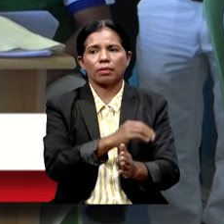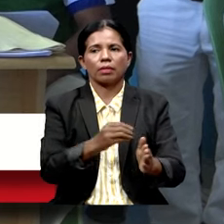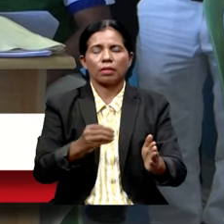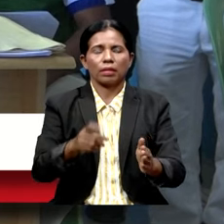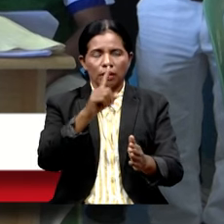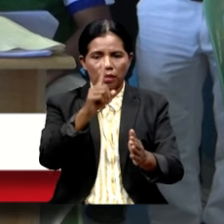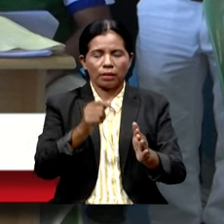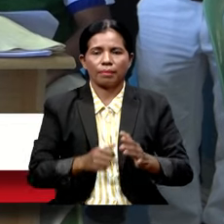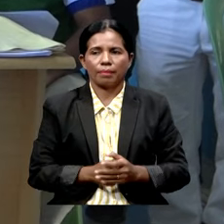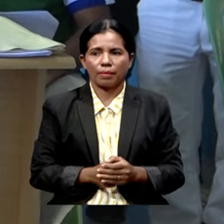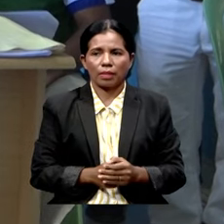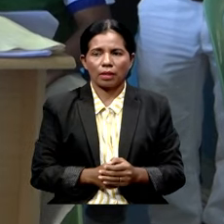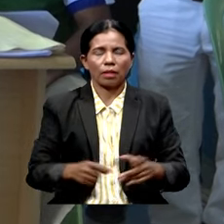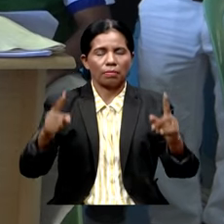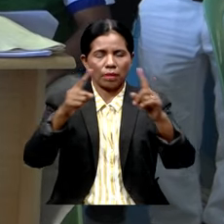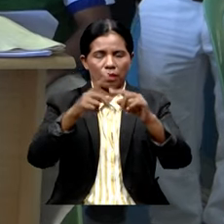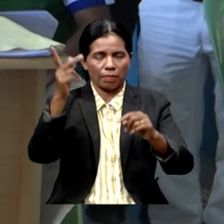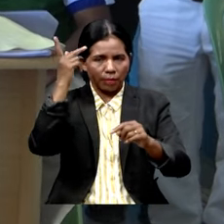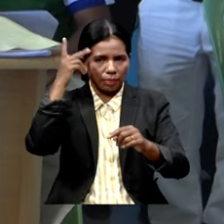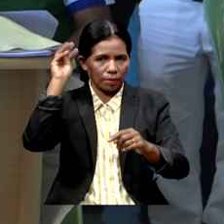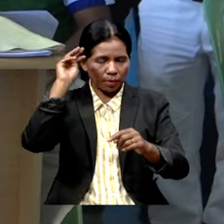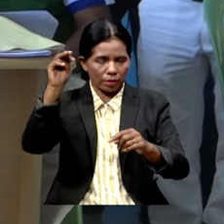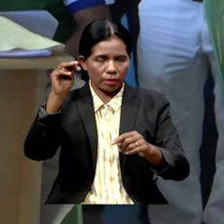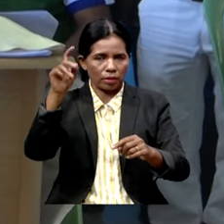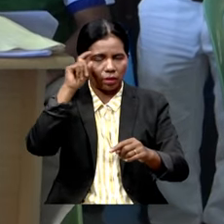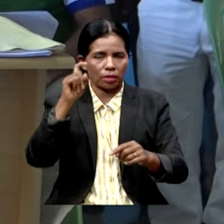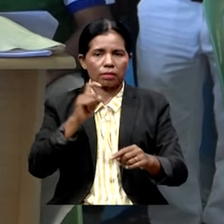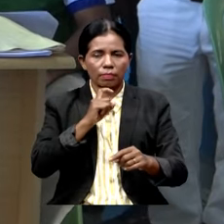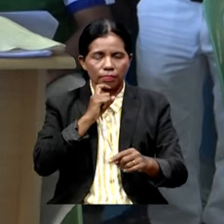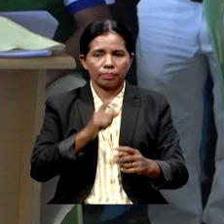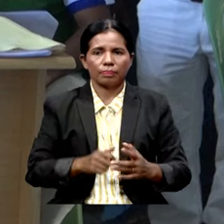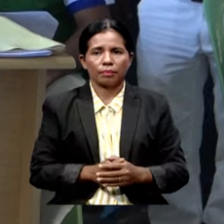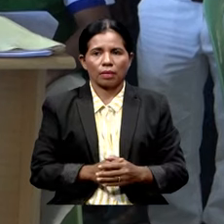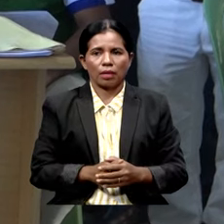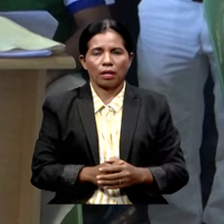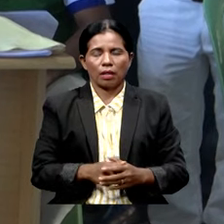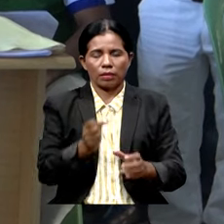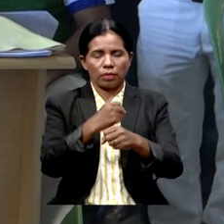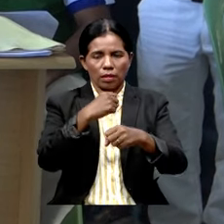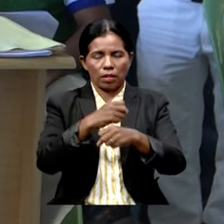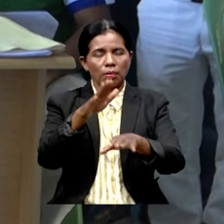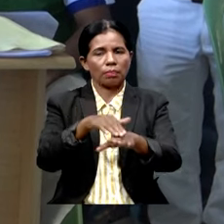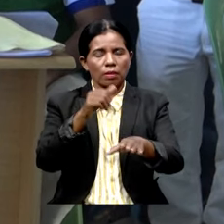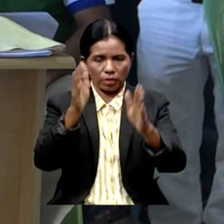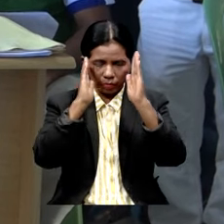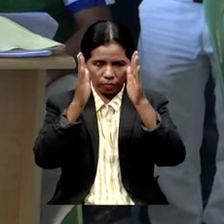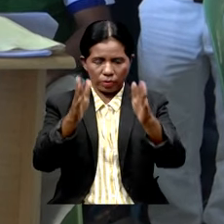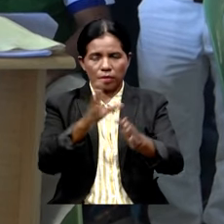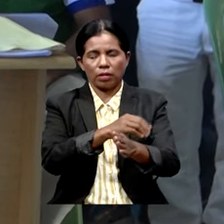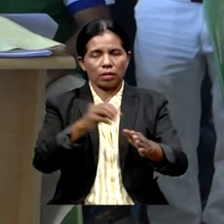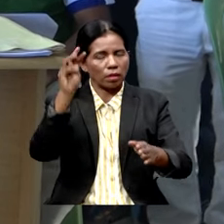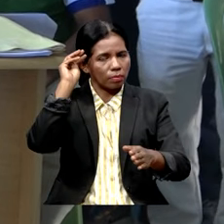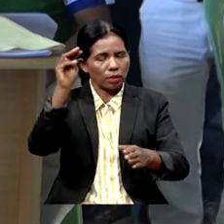Ida, Va Excelência Primeiro Ministro Mambot Kerala Xanana Guzmão, a tu halo chamada de atenção ba Ministro